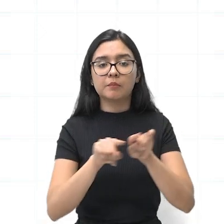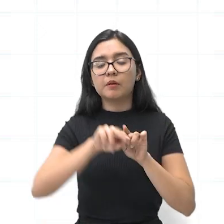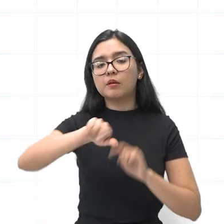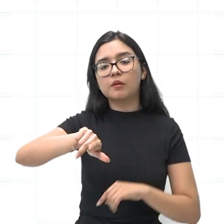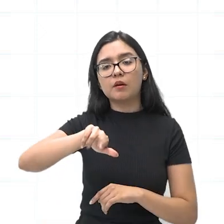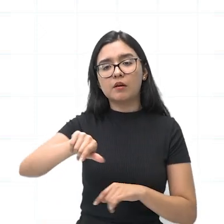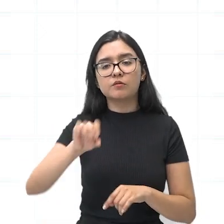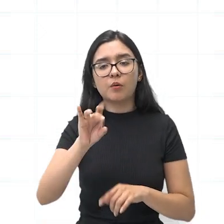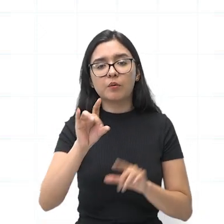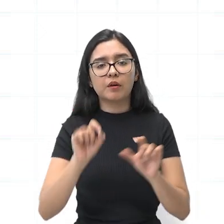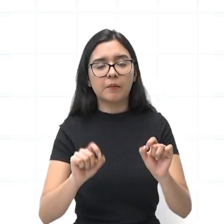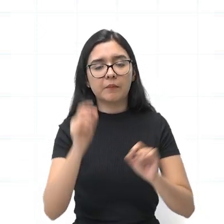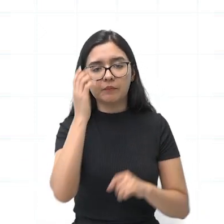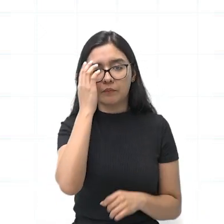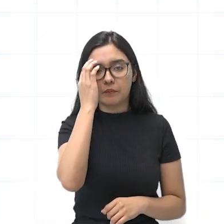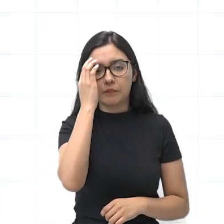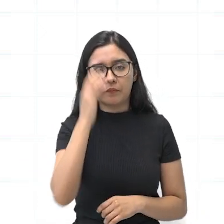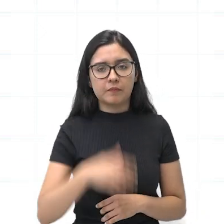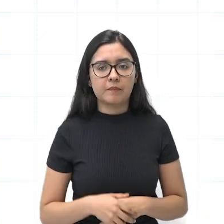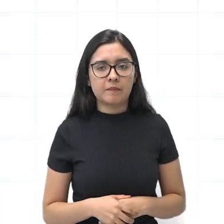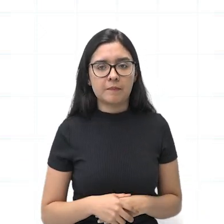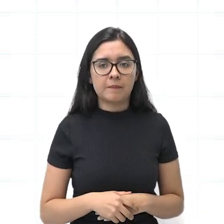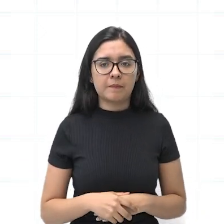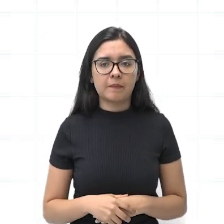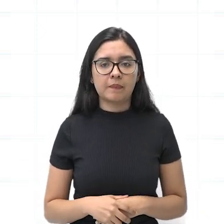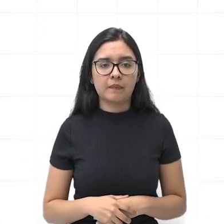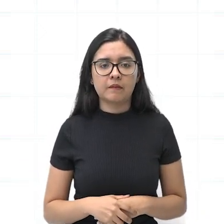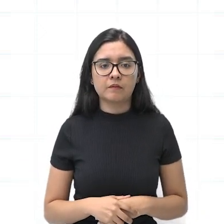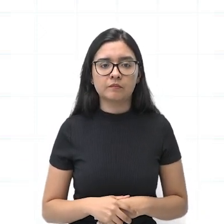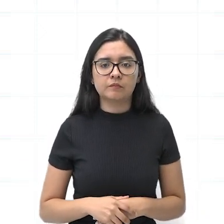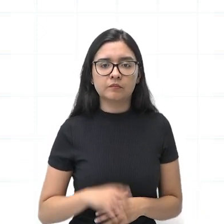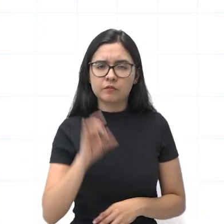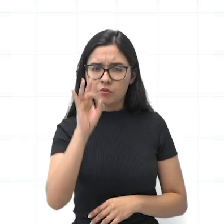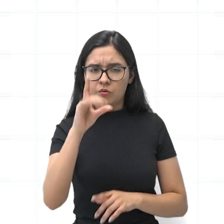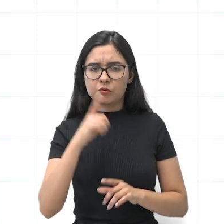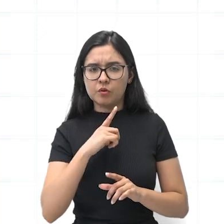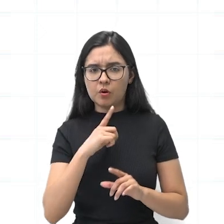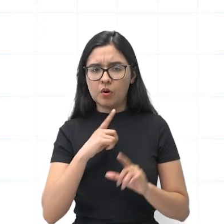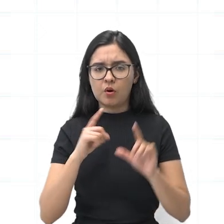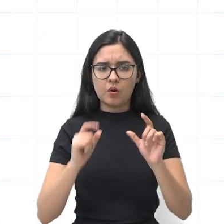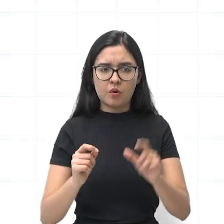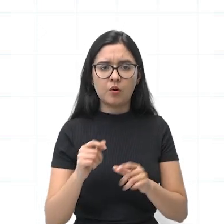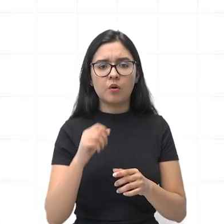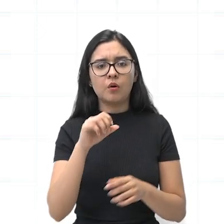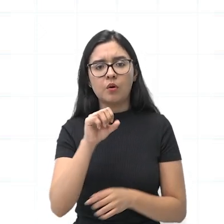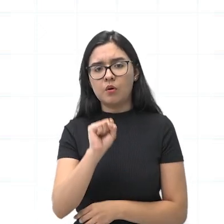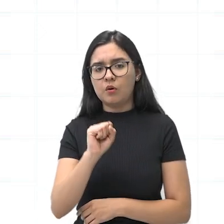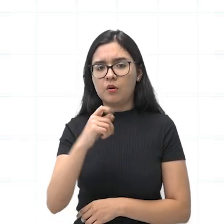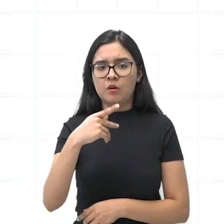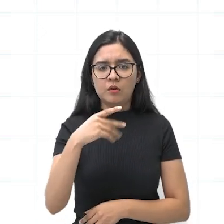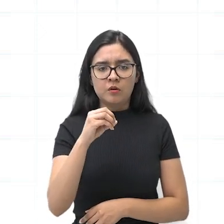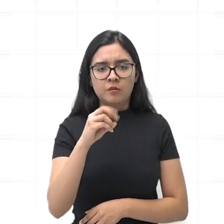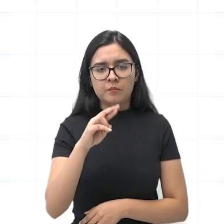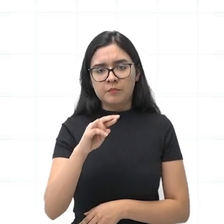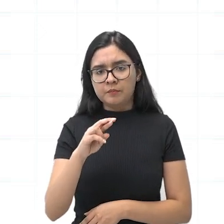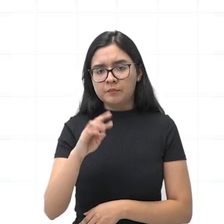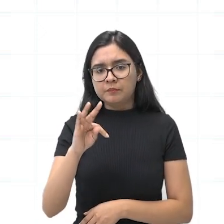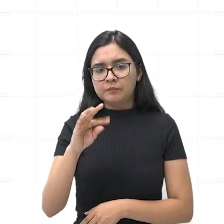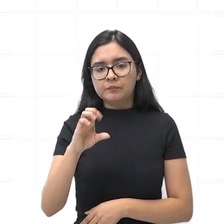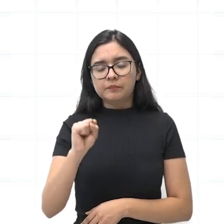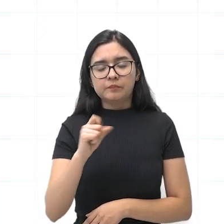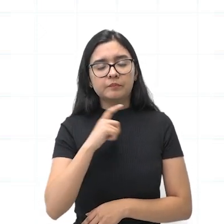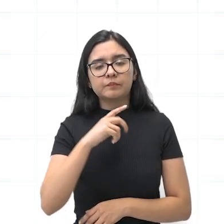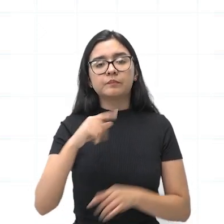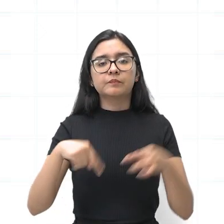aí nesse processo de esportivização do virtual, só os esportes, né? A gente vai ter também os jogos RPG, que é o que aparece